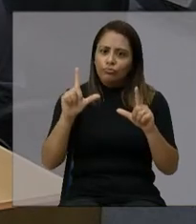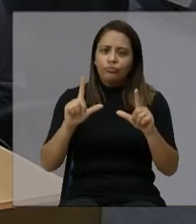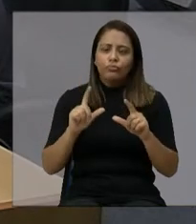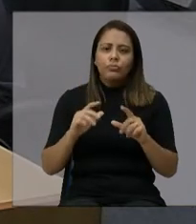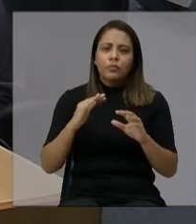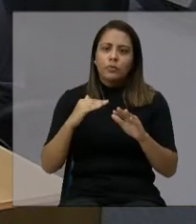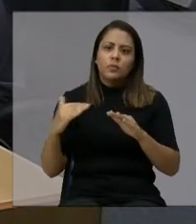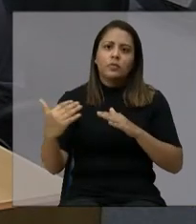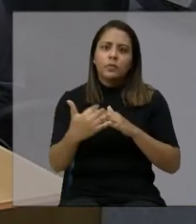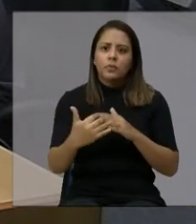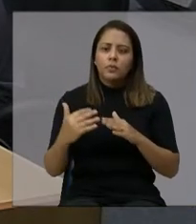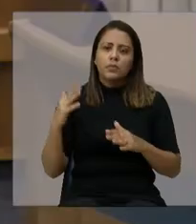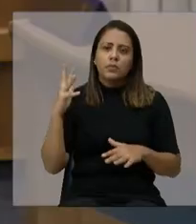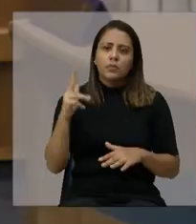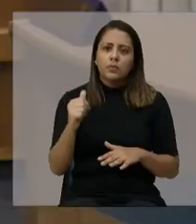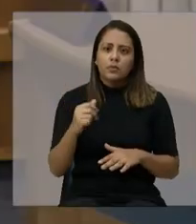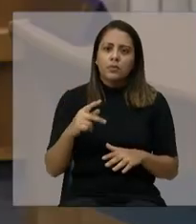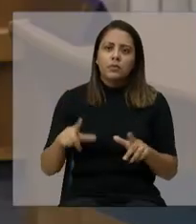dessa casa.